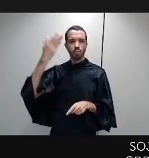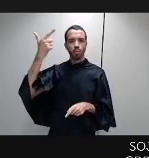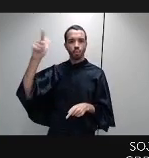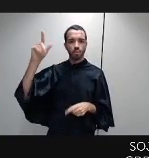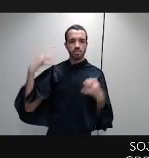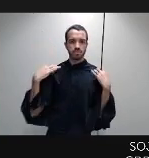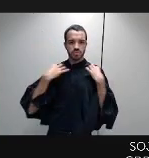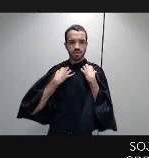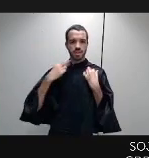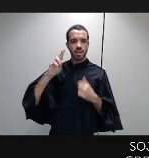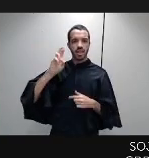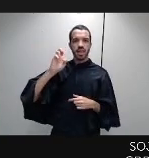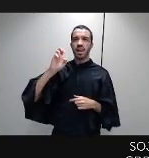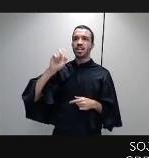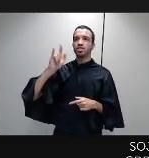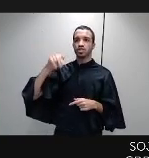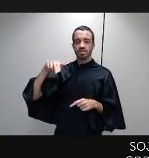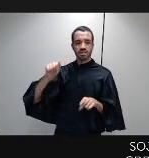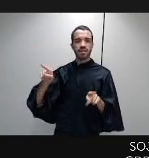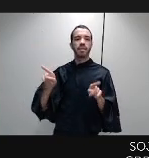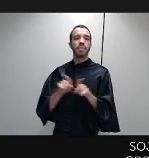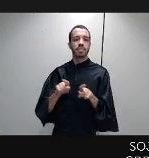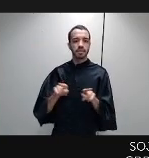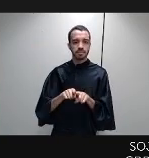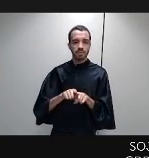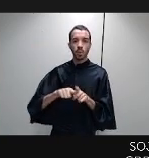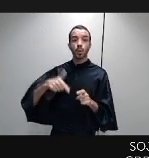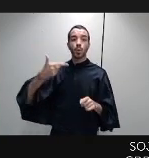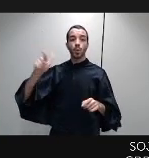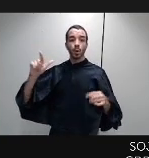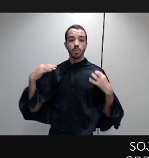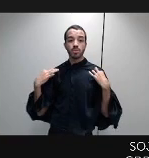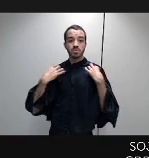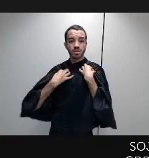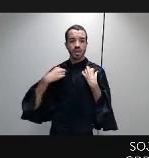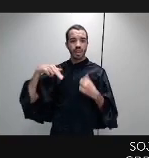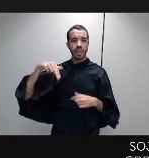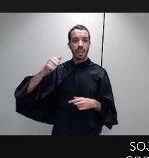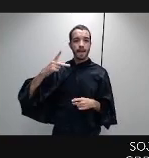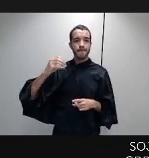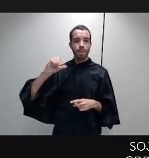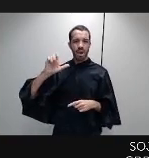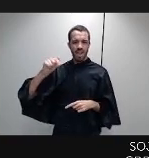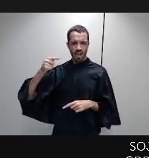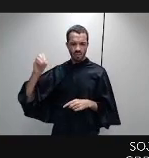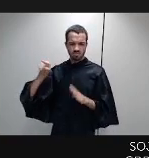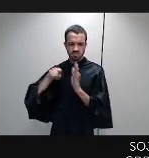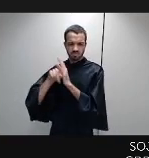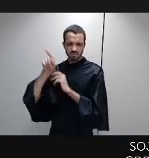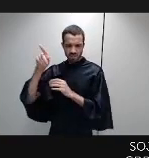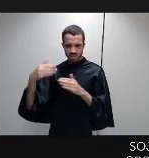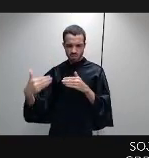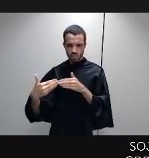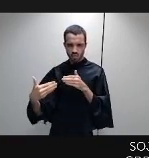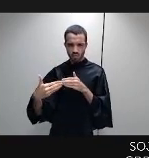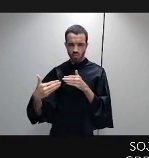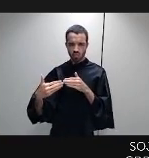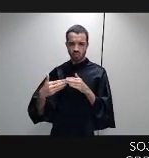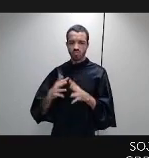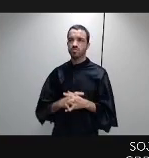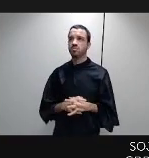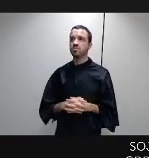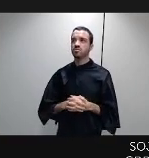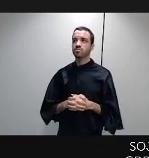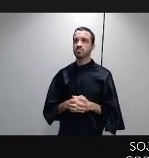e uma está apoiando também aventou essa possibilidade neste Napoleão está de acordo a lista foi um